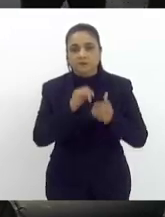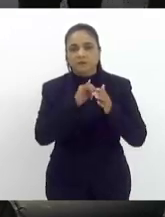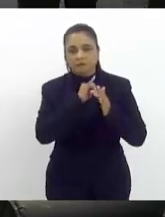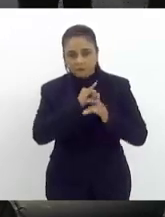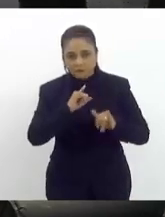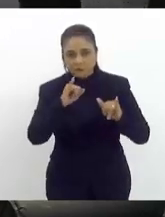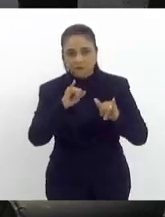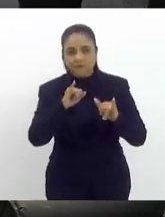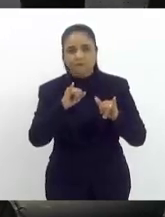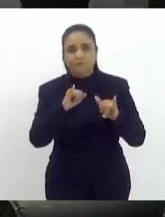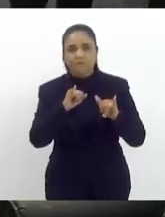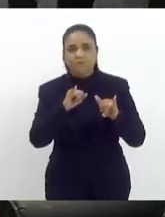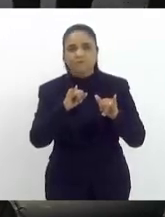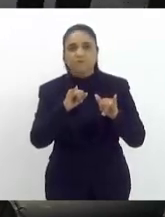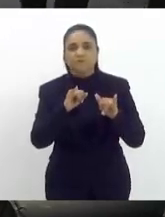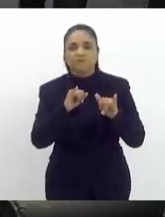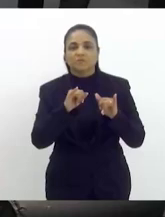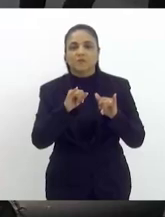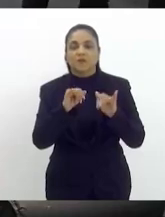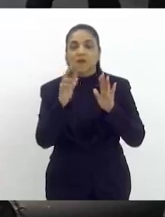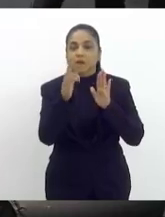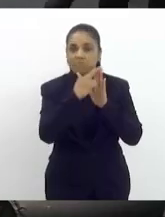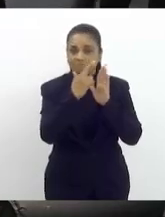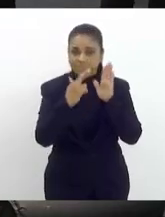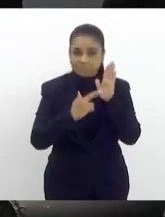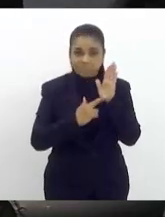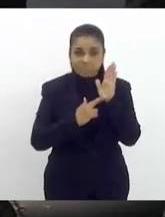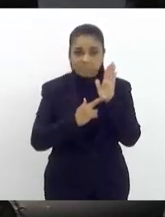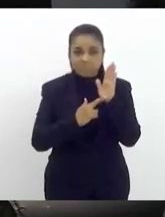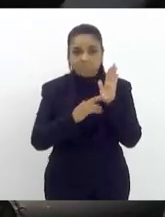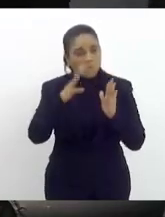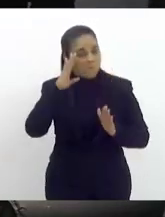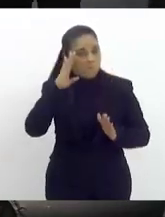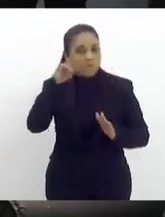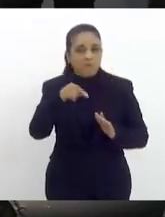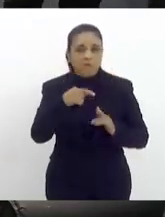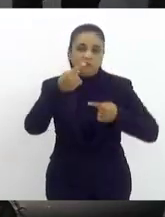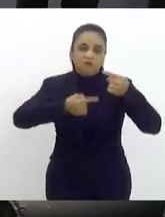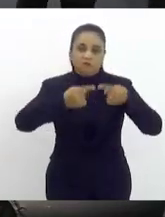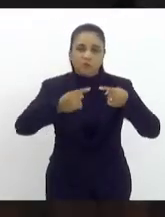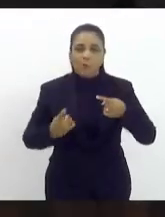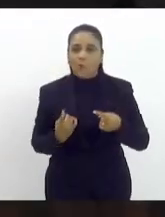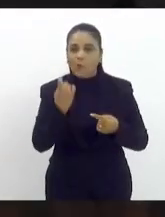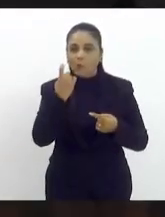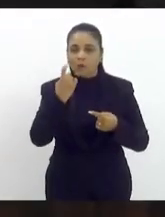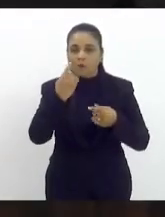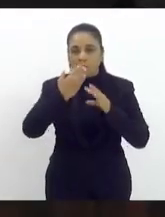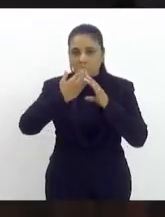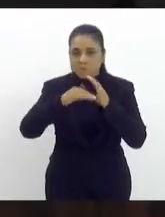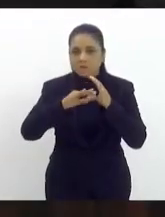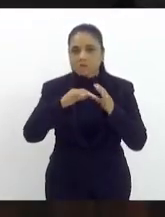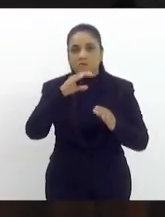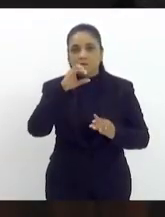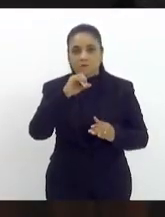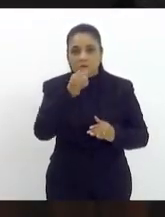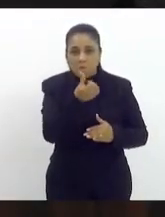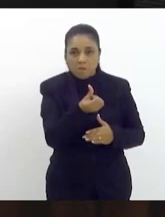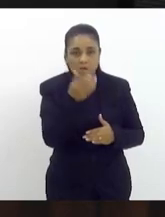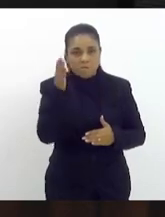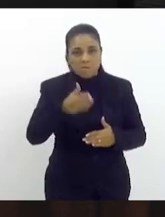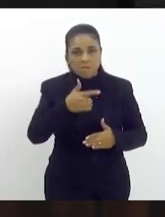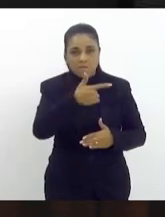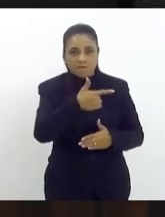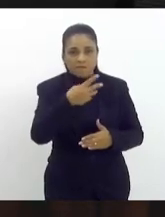Anuncio, em regime de prioridade, a discussão única da mensagem número 06